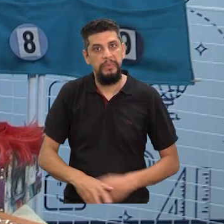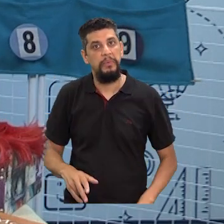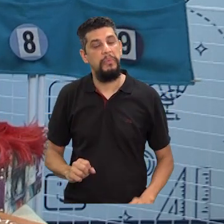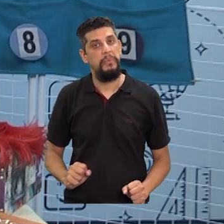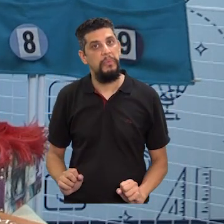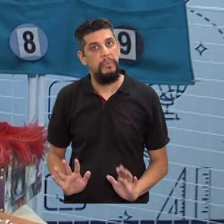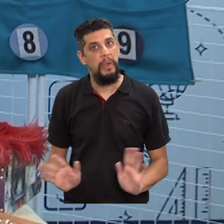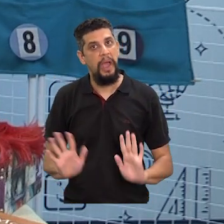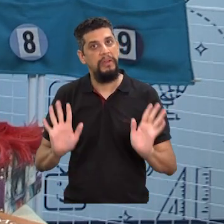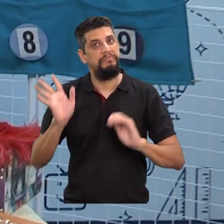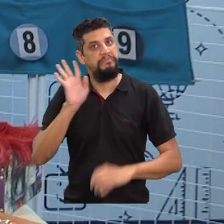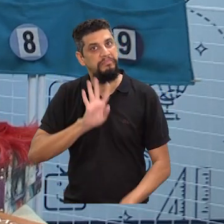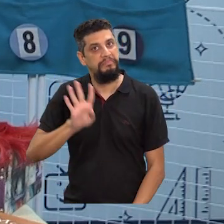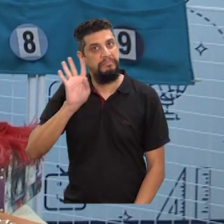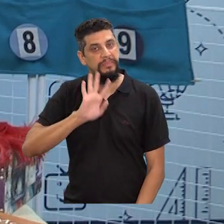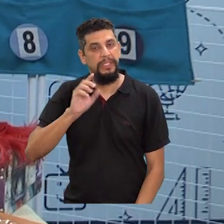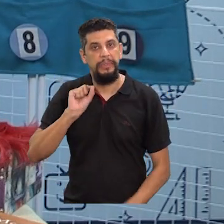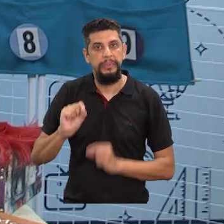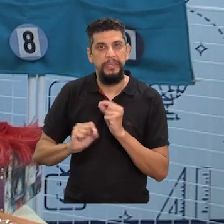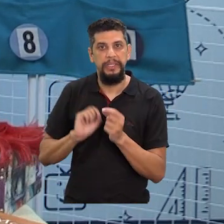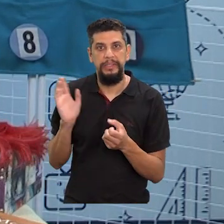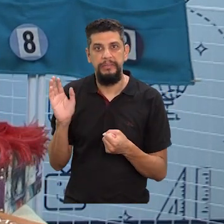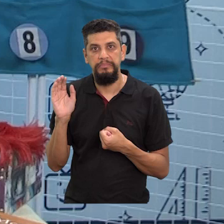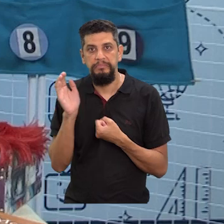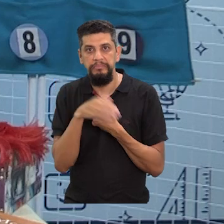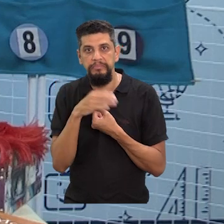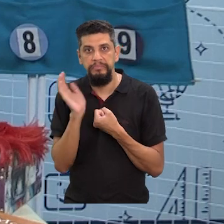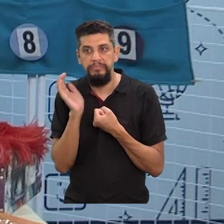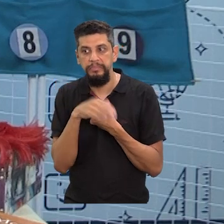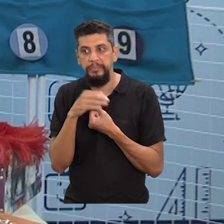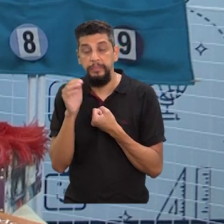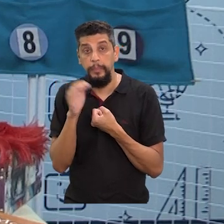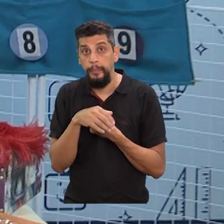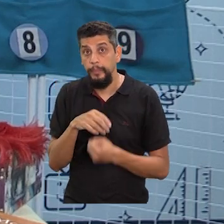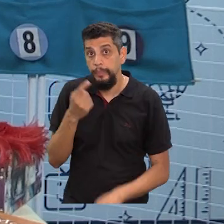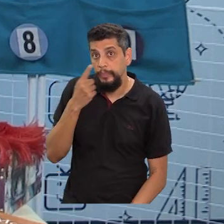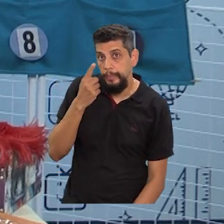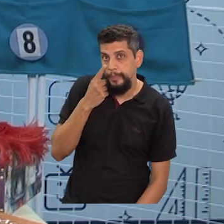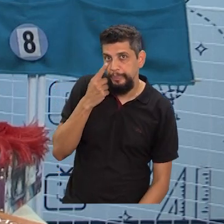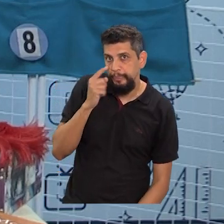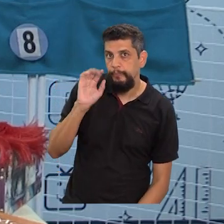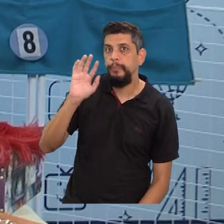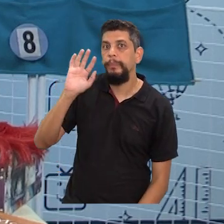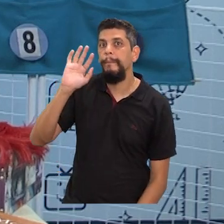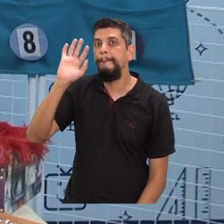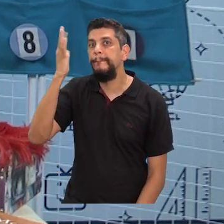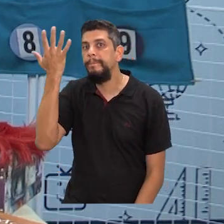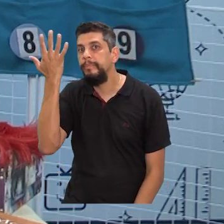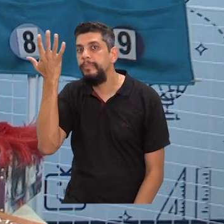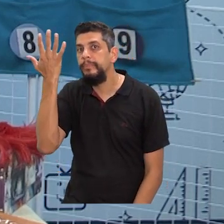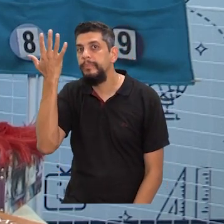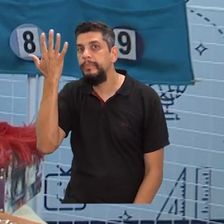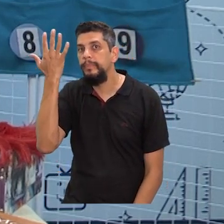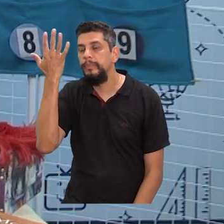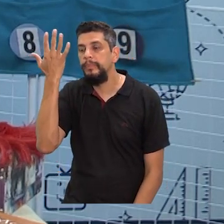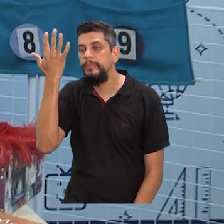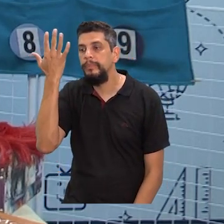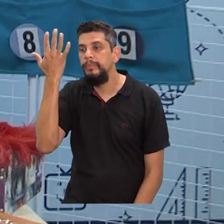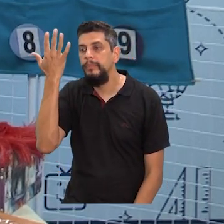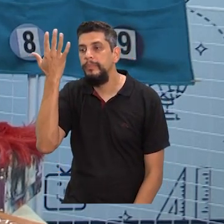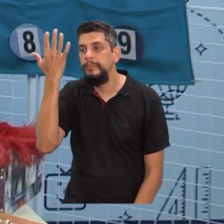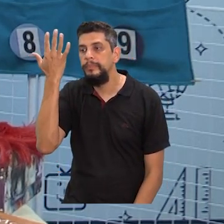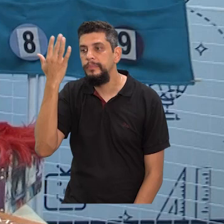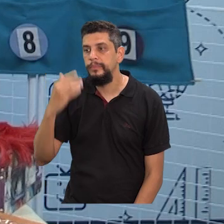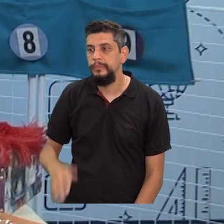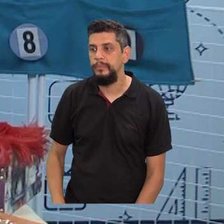emocionante. Uau, gente, aventuras emocionantes. Então, o que será que esconde? Gente, o que é isso aqui?